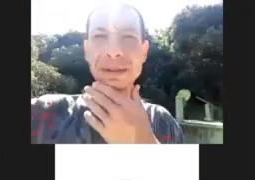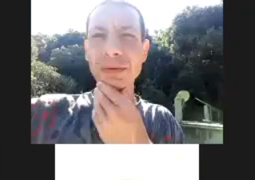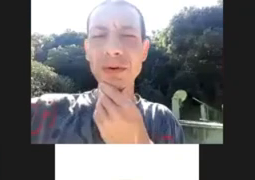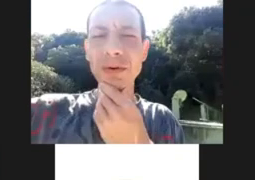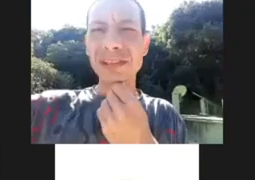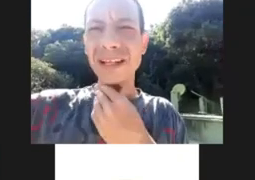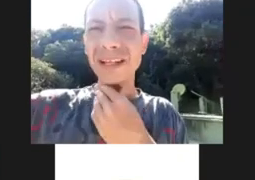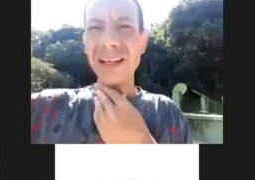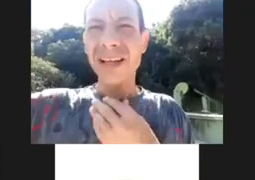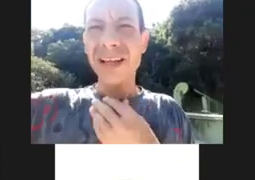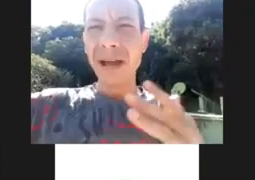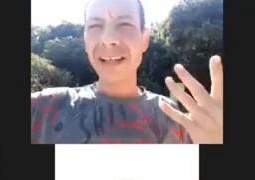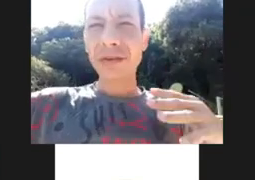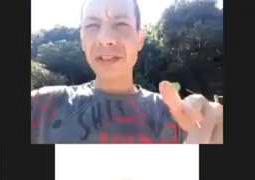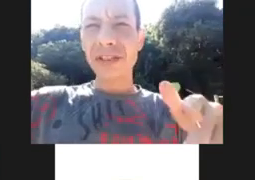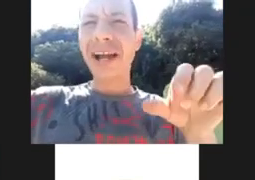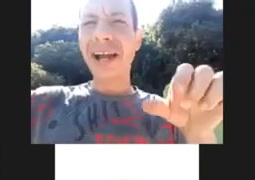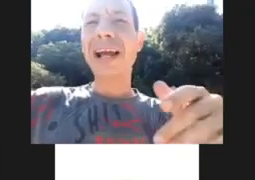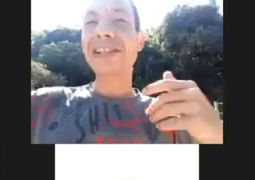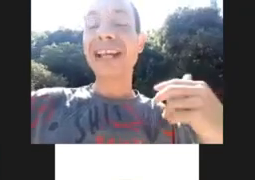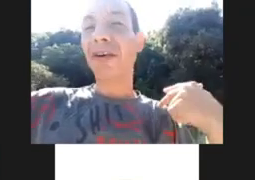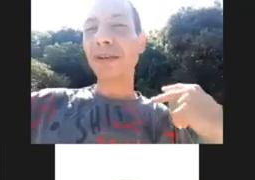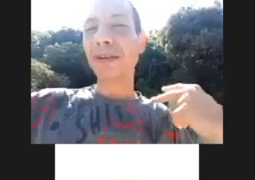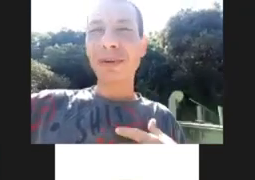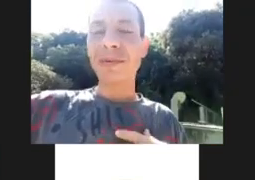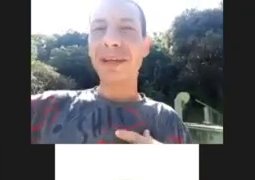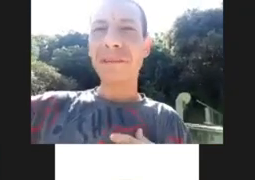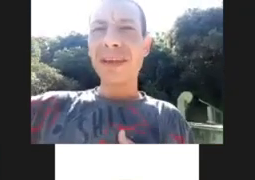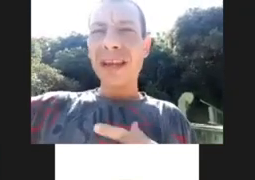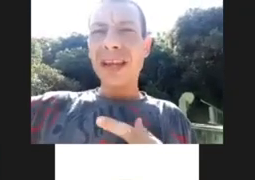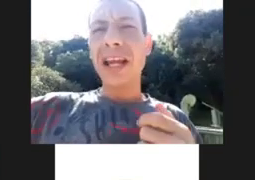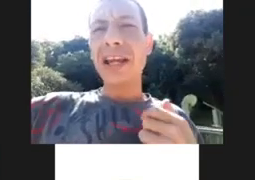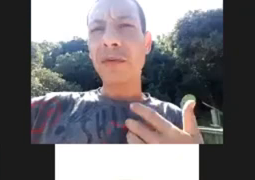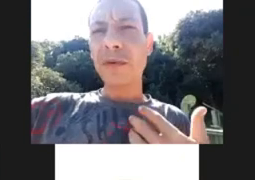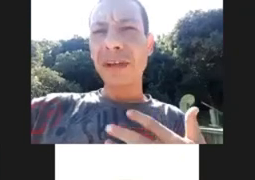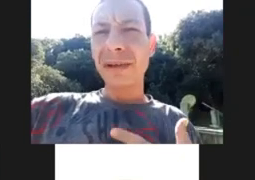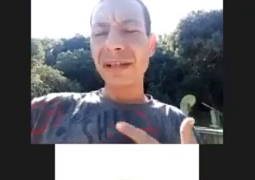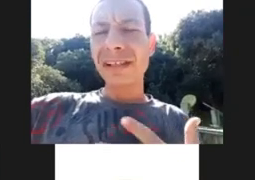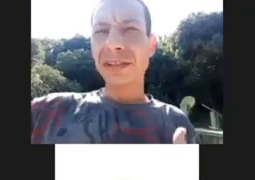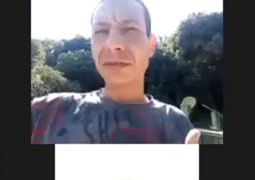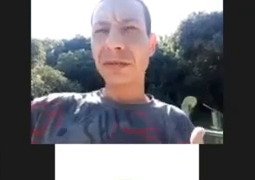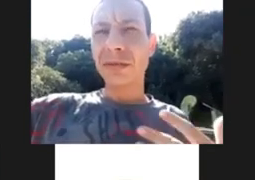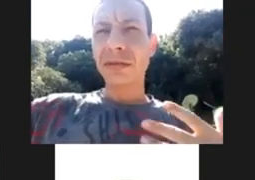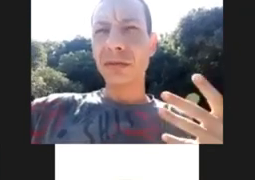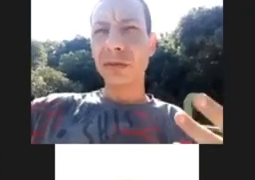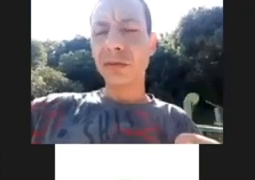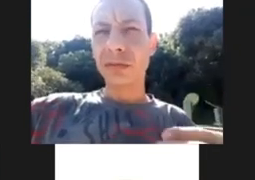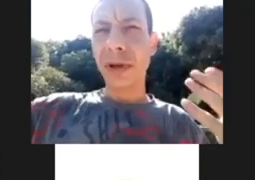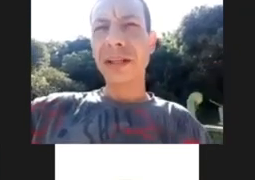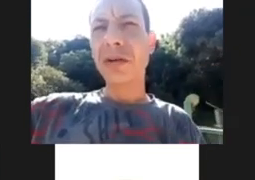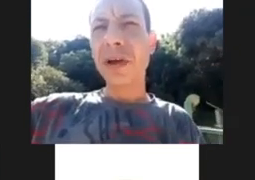massagem nas pessoas, né? Uhum. Mas eu tinha uma calibragem que era como se fosse para mim. Uhum. E aí eu fui fazer massagem